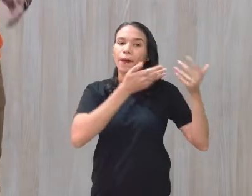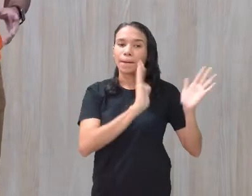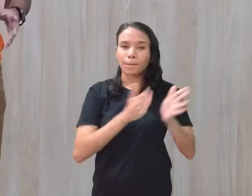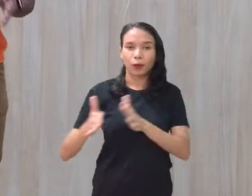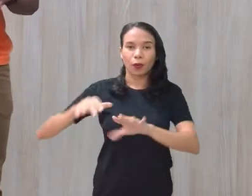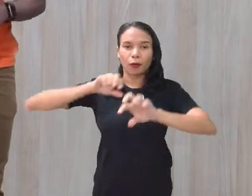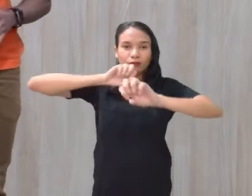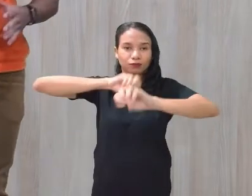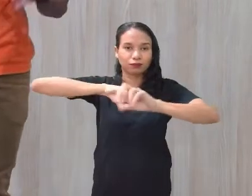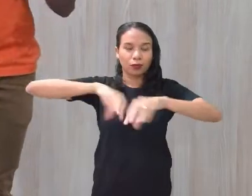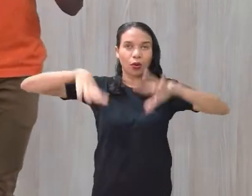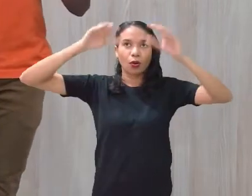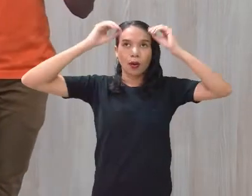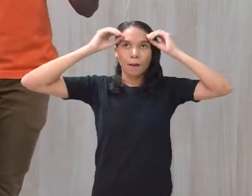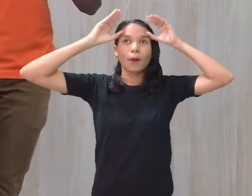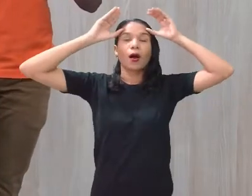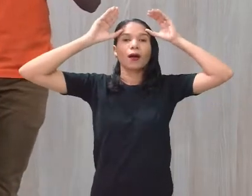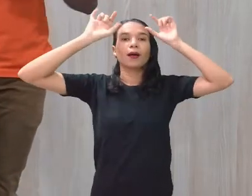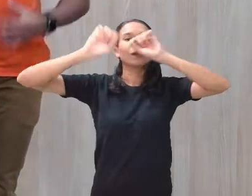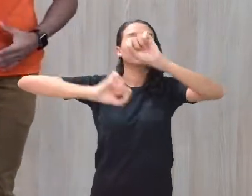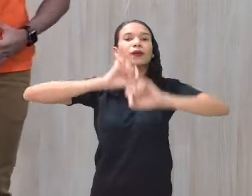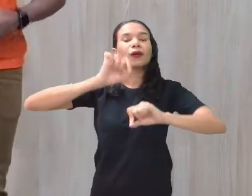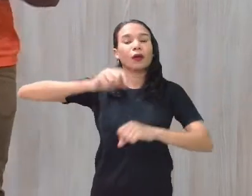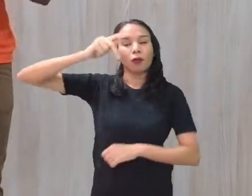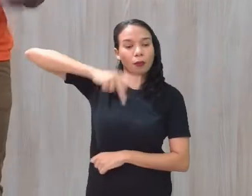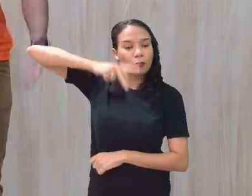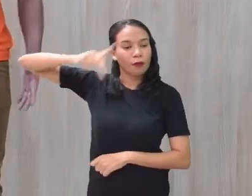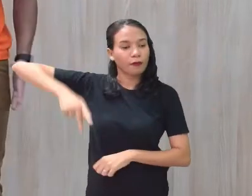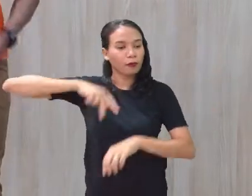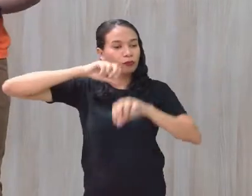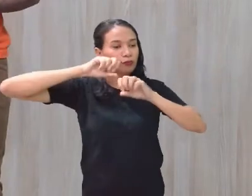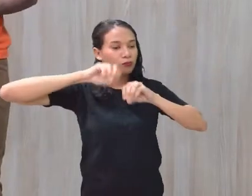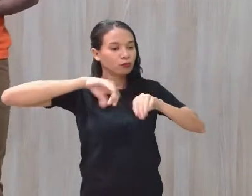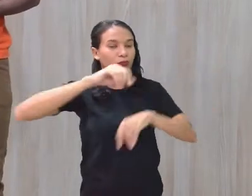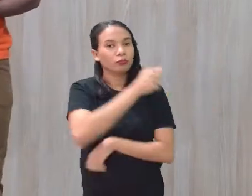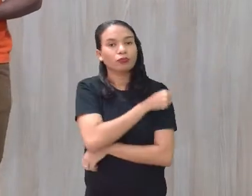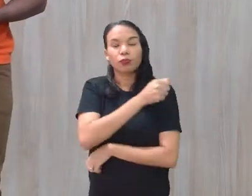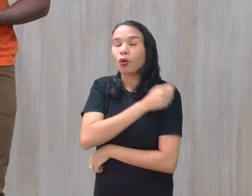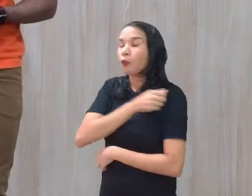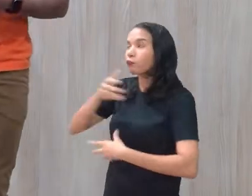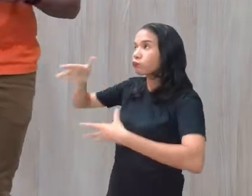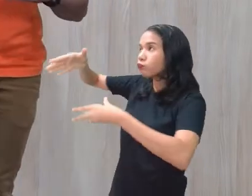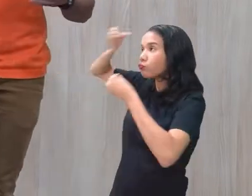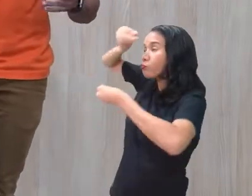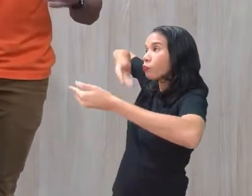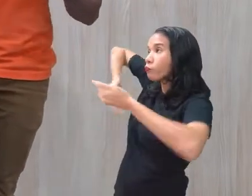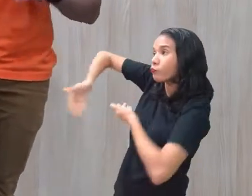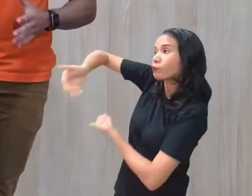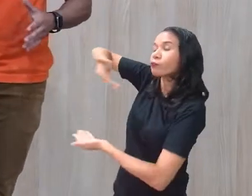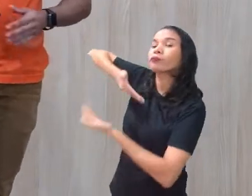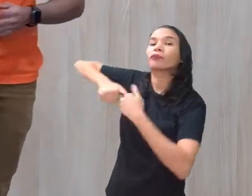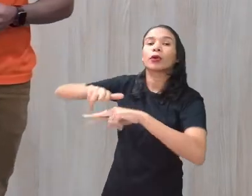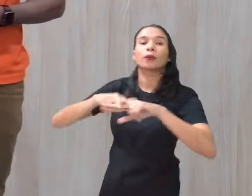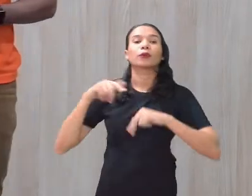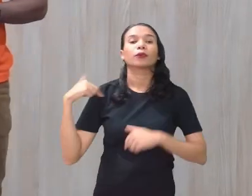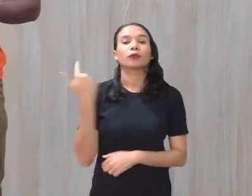de ensino e aprendizagem entre o professor e o aluno, certo? Vamos